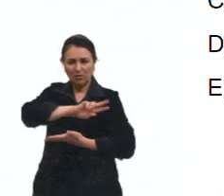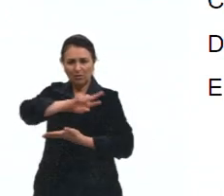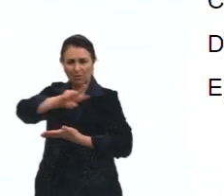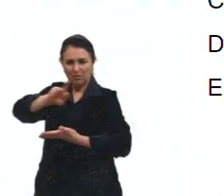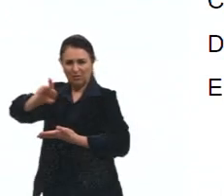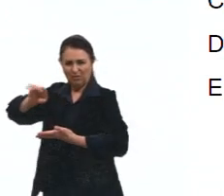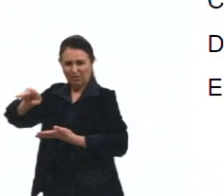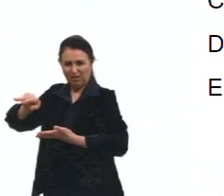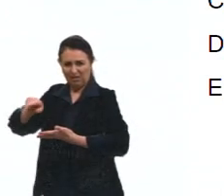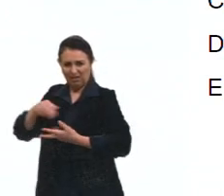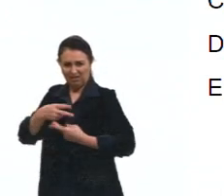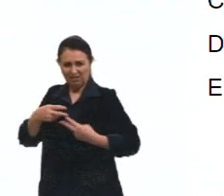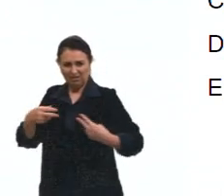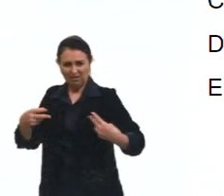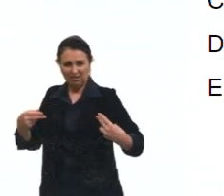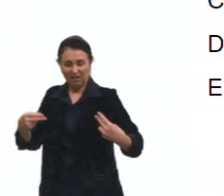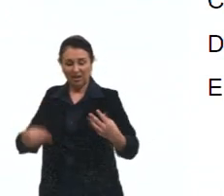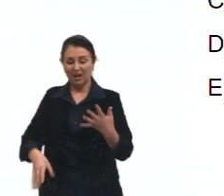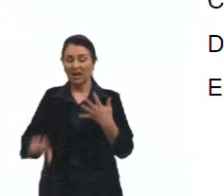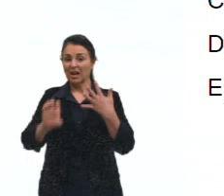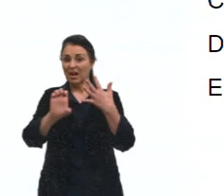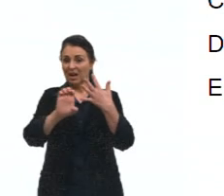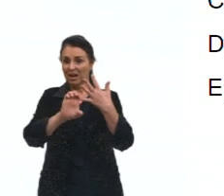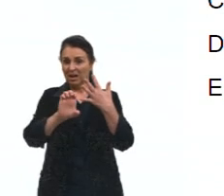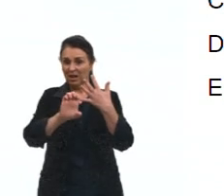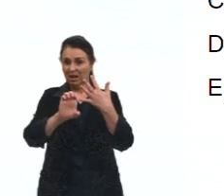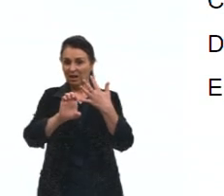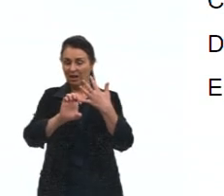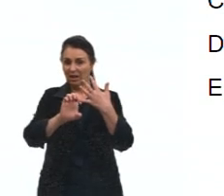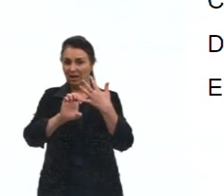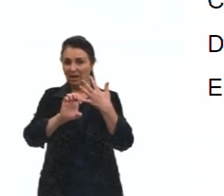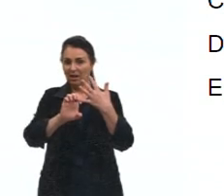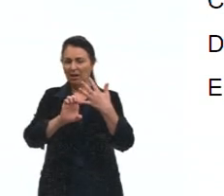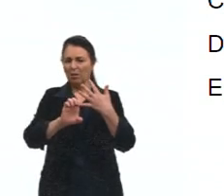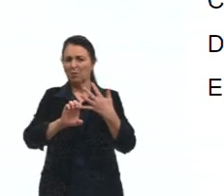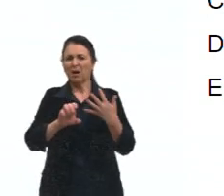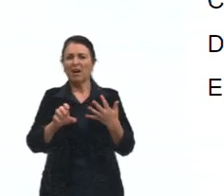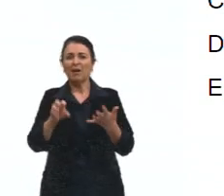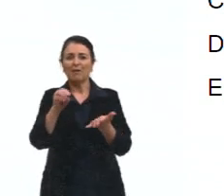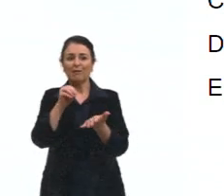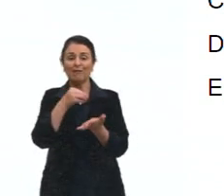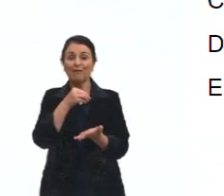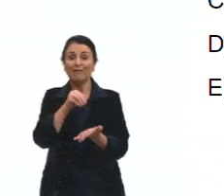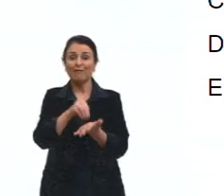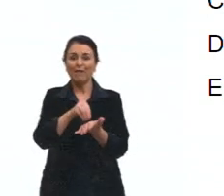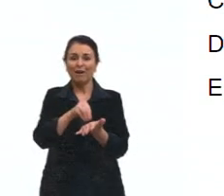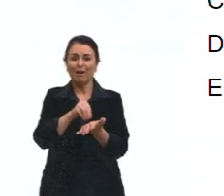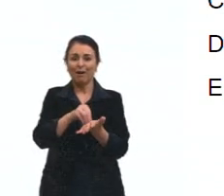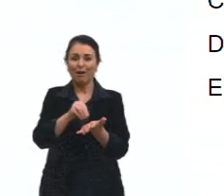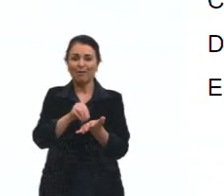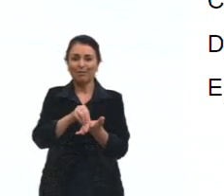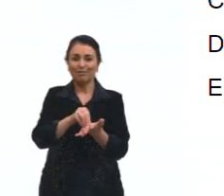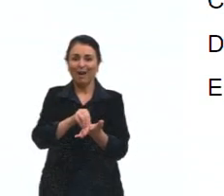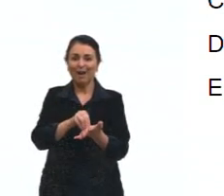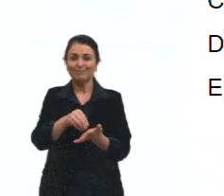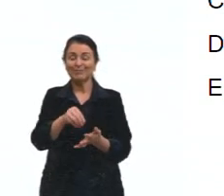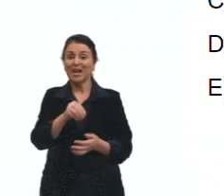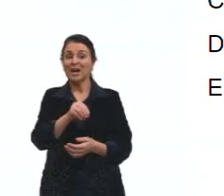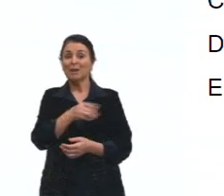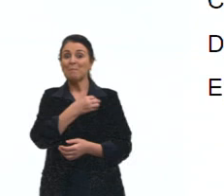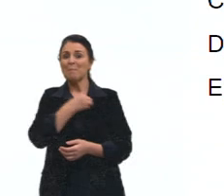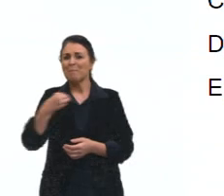estratégias letra e Serviços de Saúde precários constituem importantes focos de bactérias